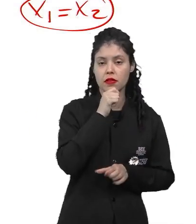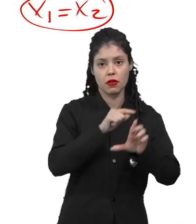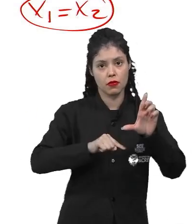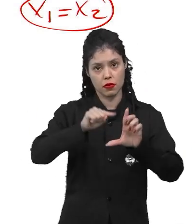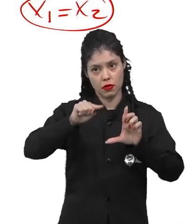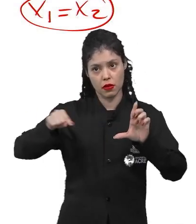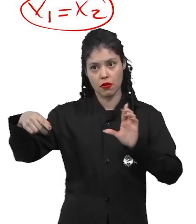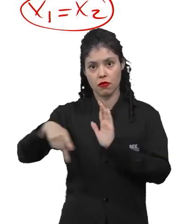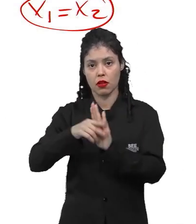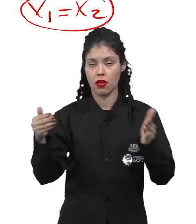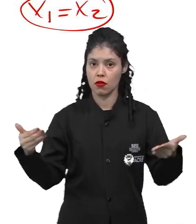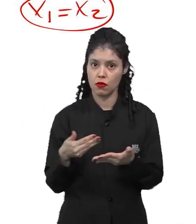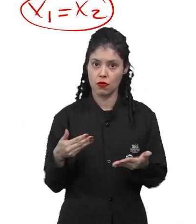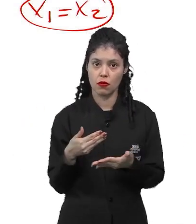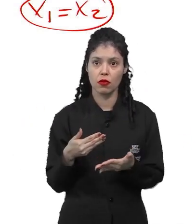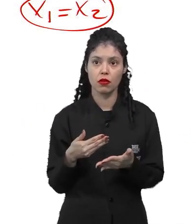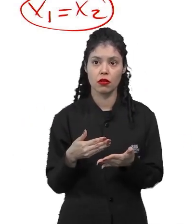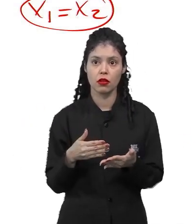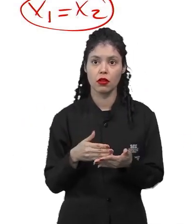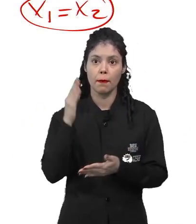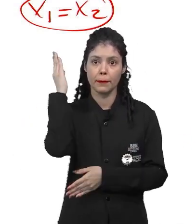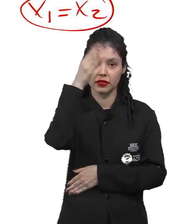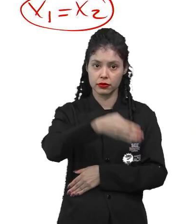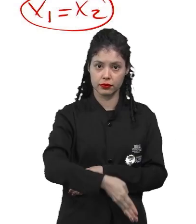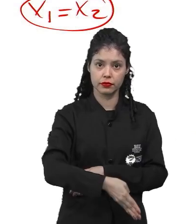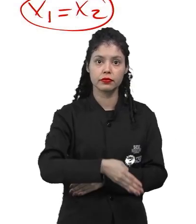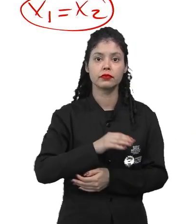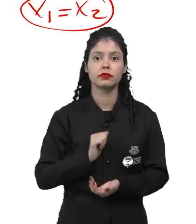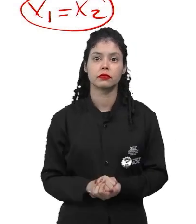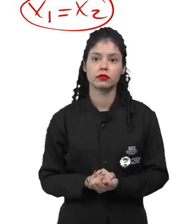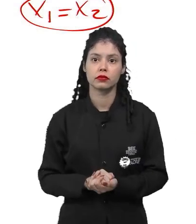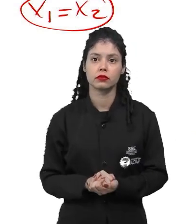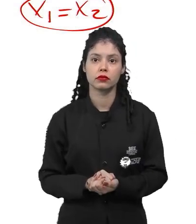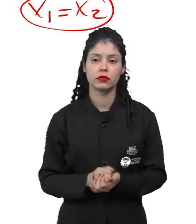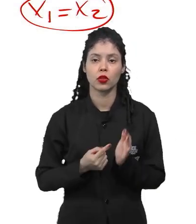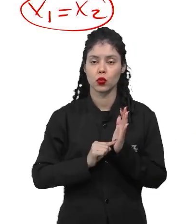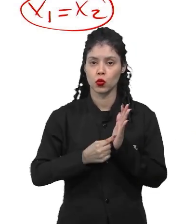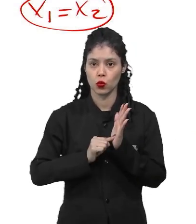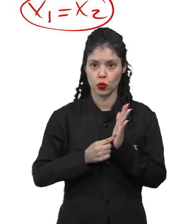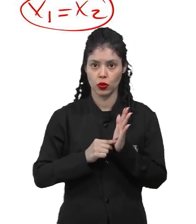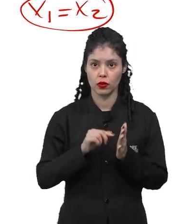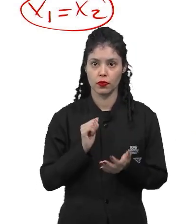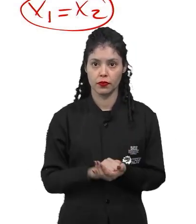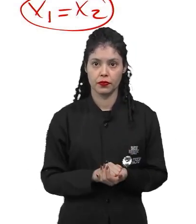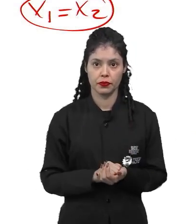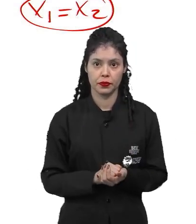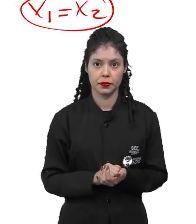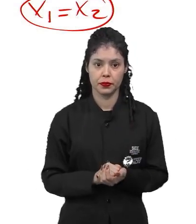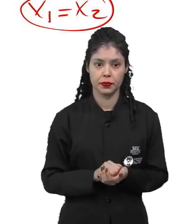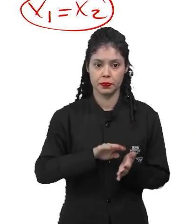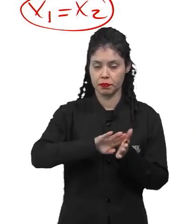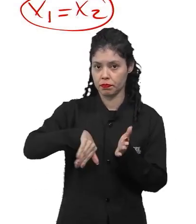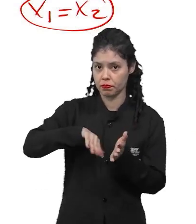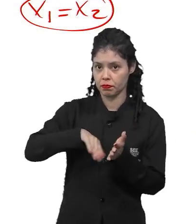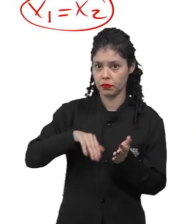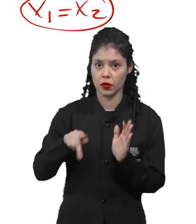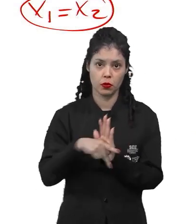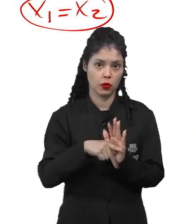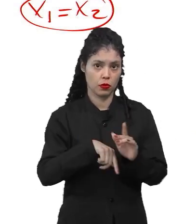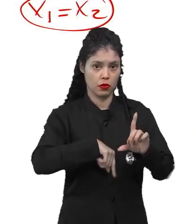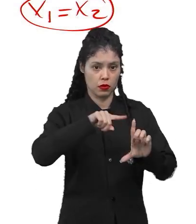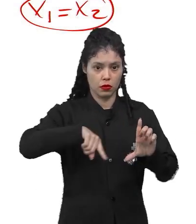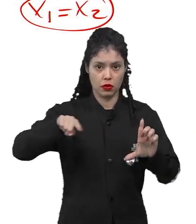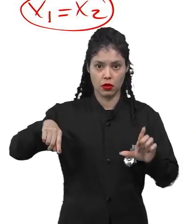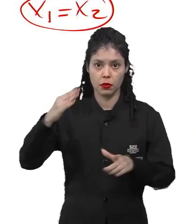aqui. Imagina agora que eu passe uma linha reta aqui, ó, neste ponto, tá bom? Desconsidera a construção do gráfico, só para você